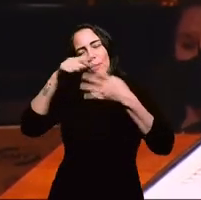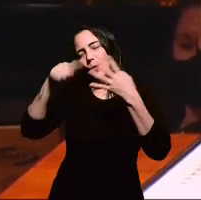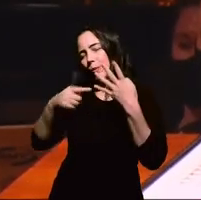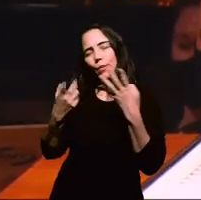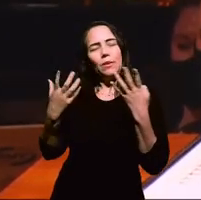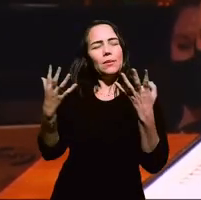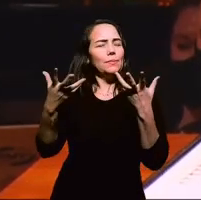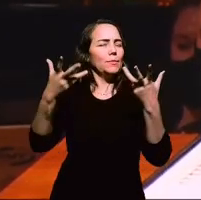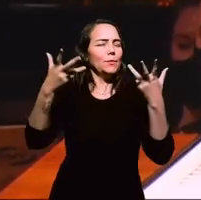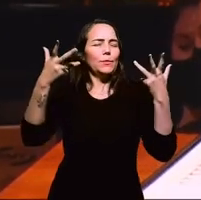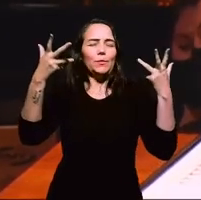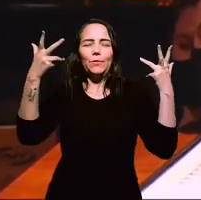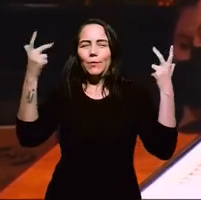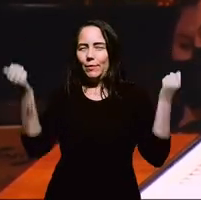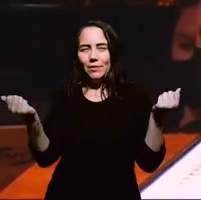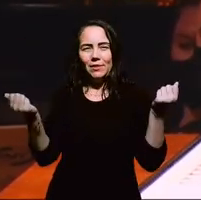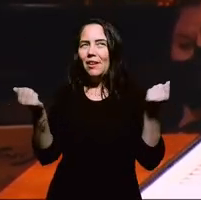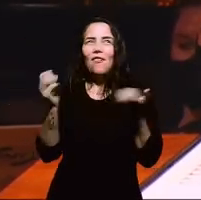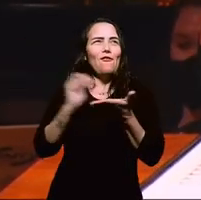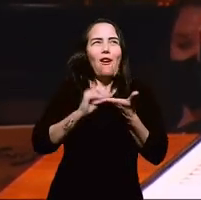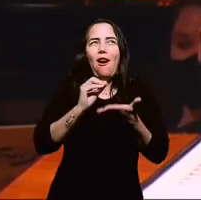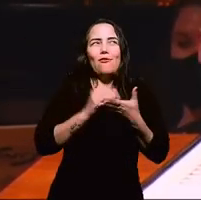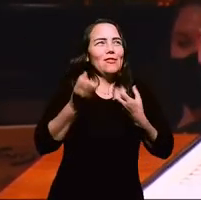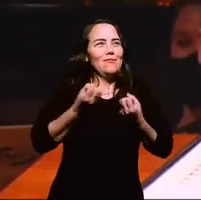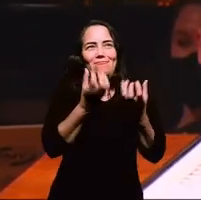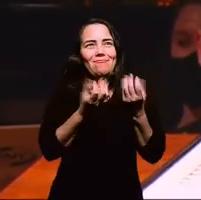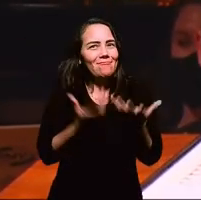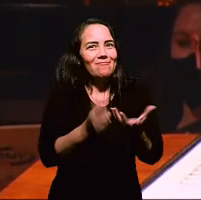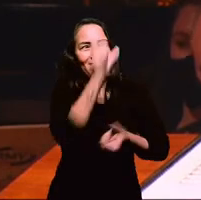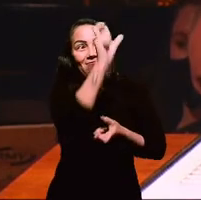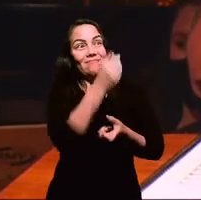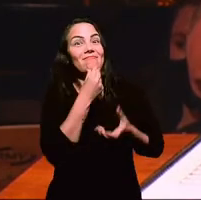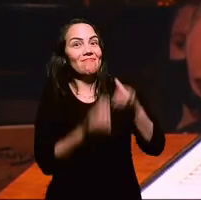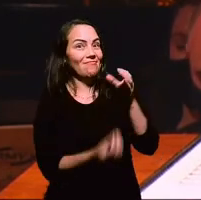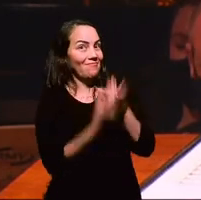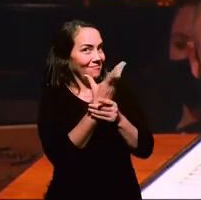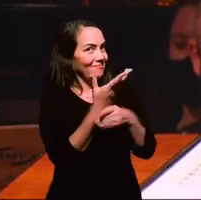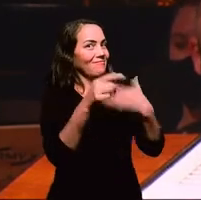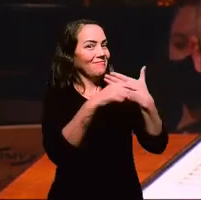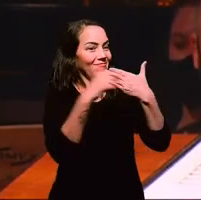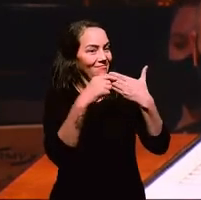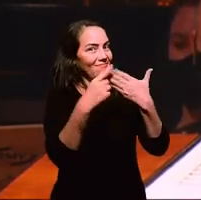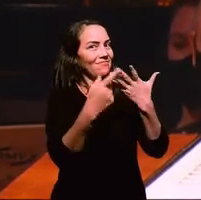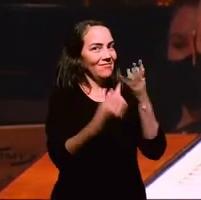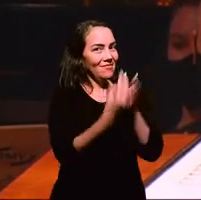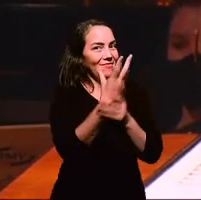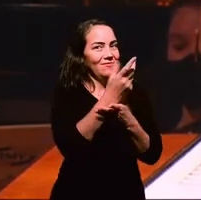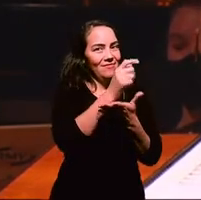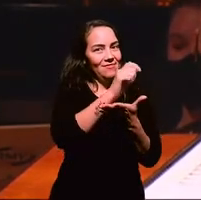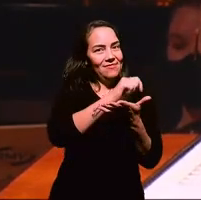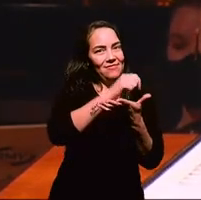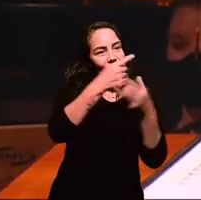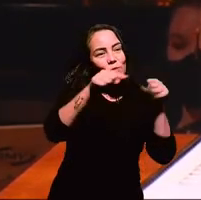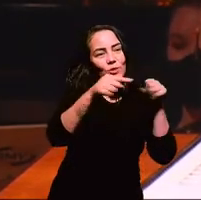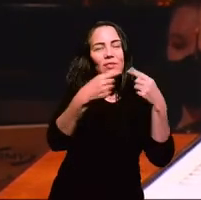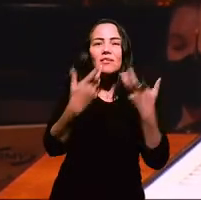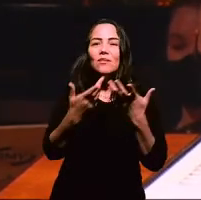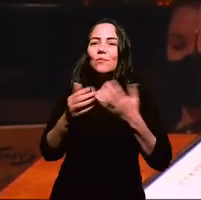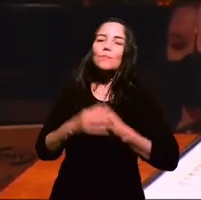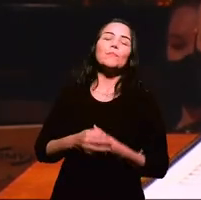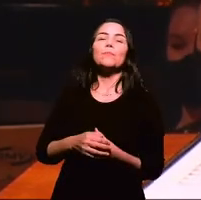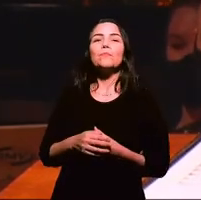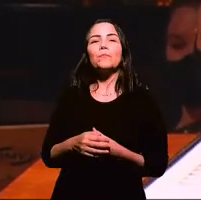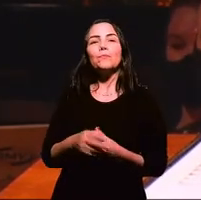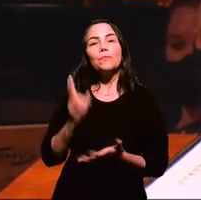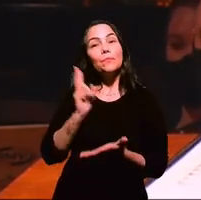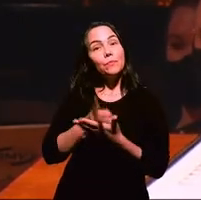maravilhosas, sensacionais. Faltam adjetivos para esse compositor. Essa é uma coincidência, ou seja, então, as próximas 4 obras de